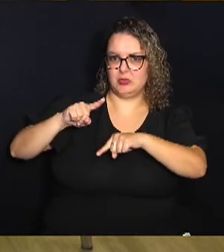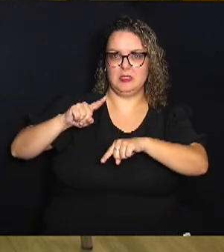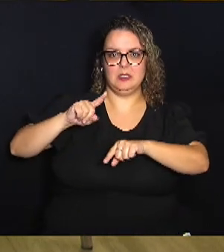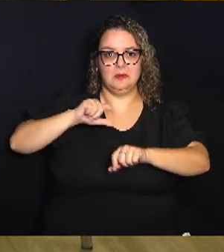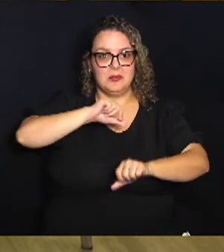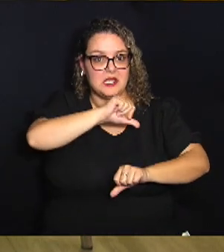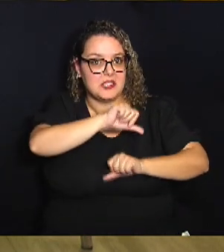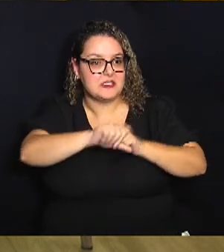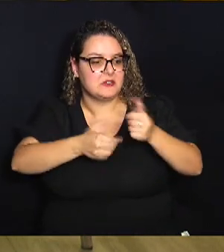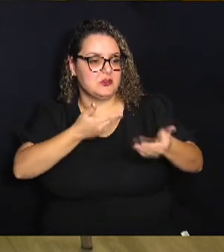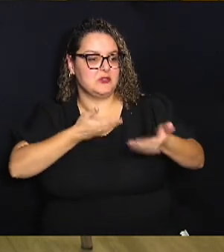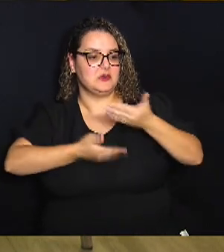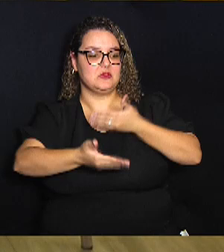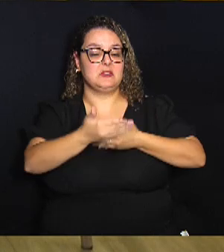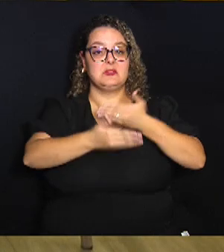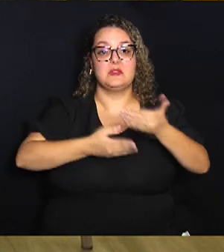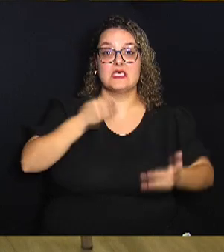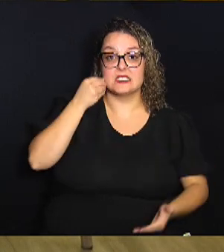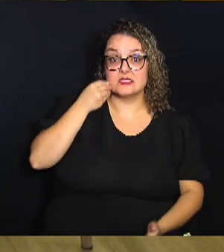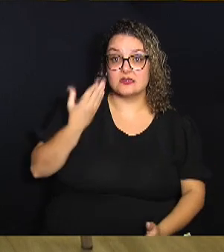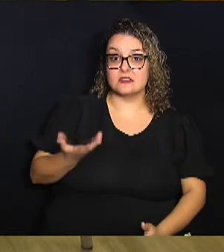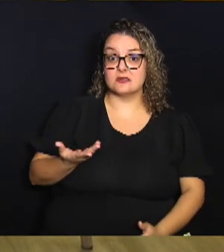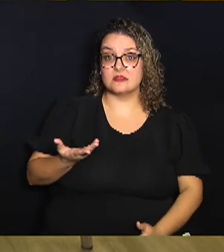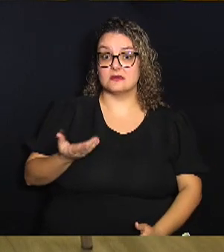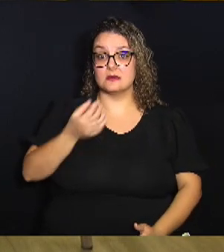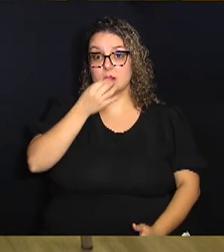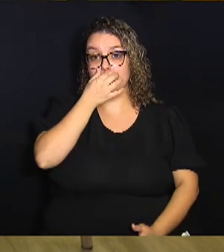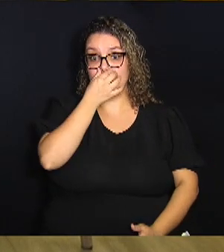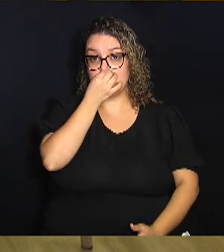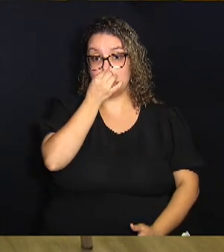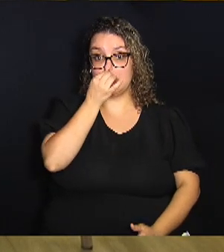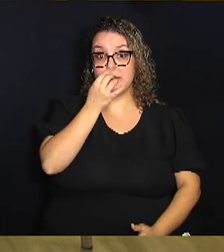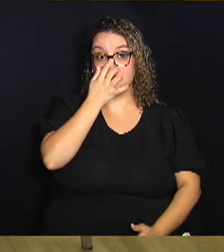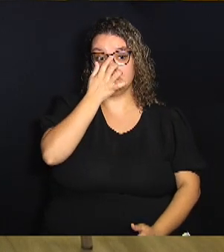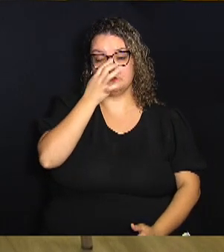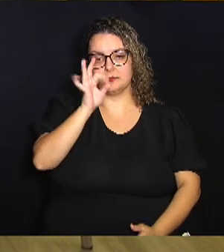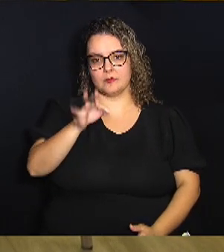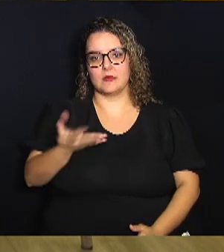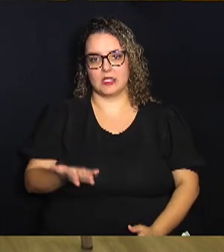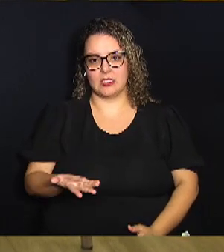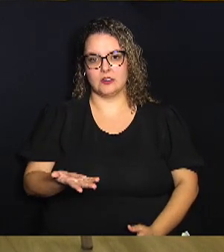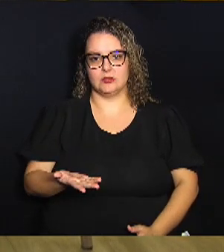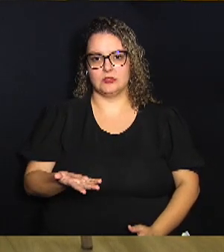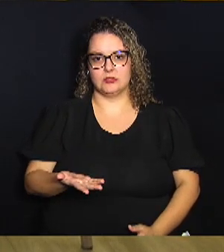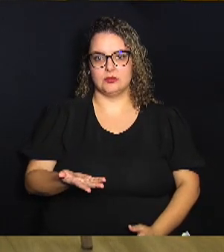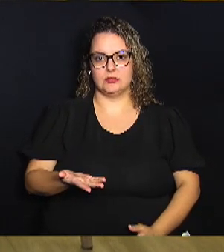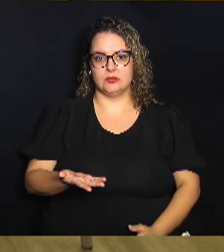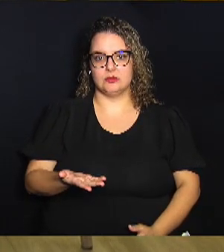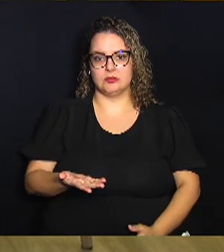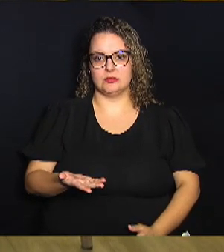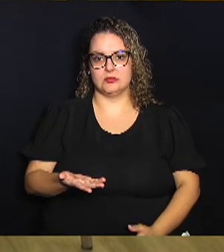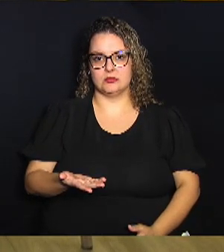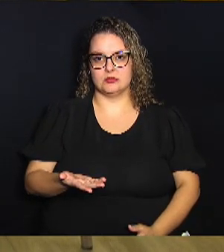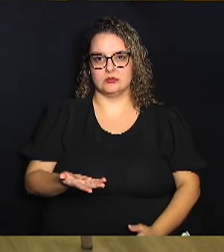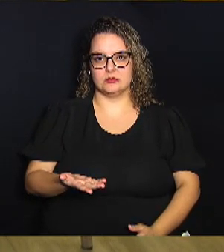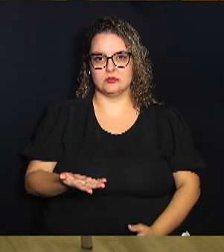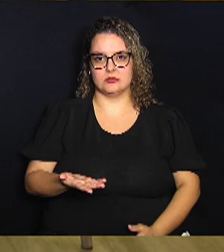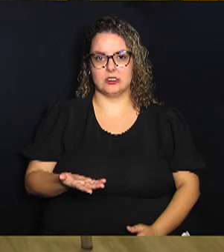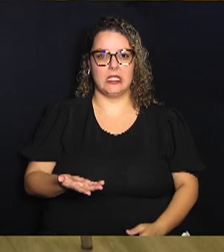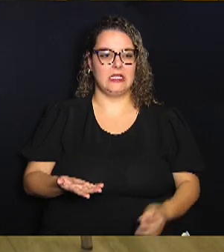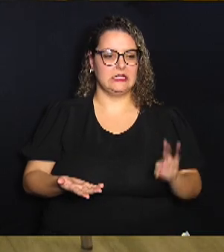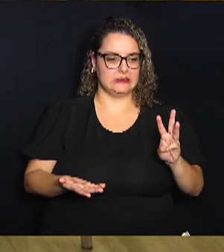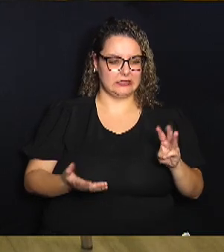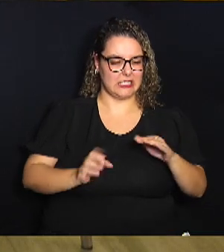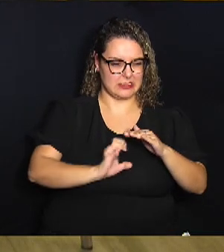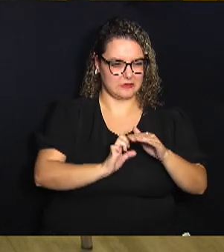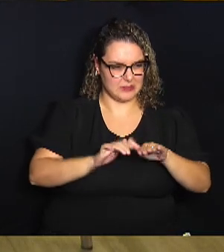essa troca de experiências. E aí é justamente essa questão de 3 empresas no